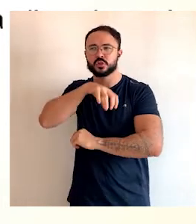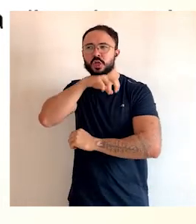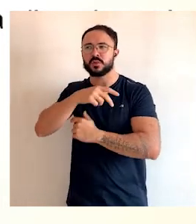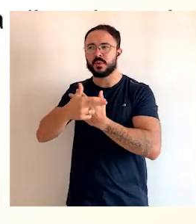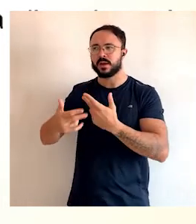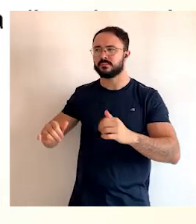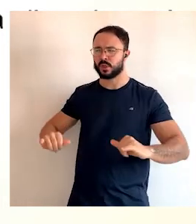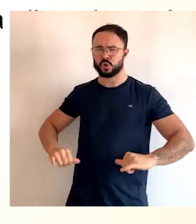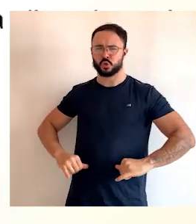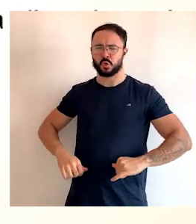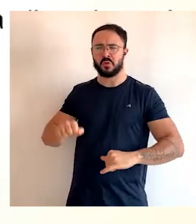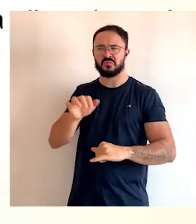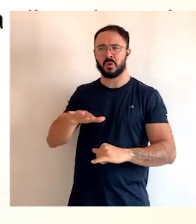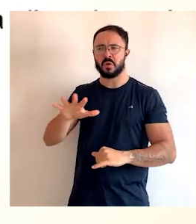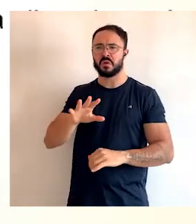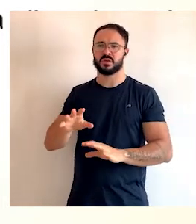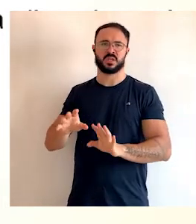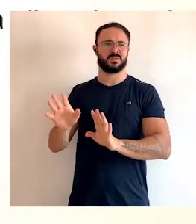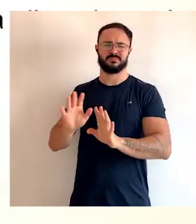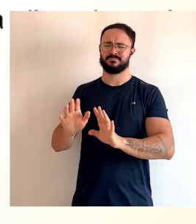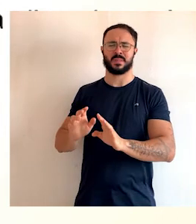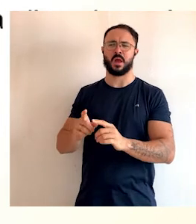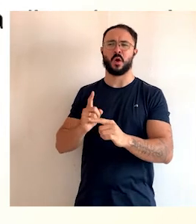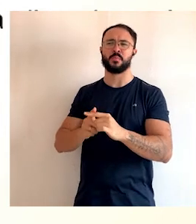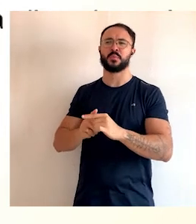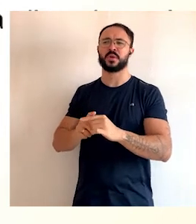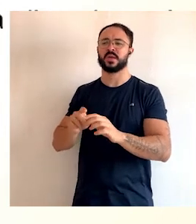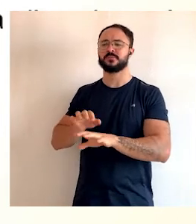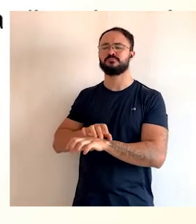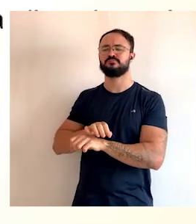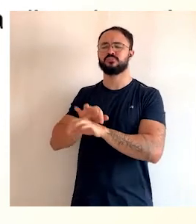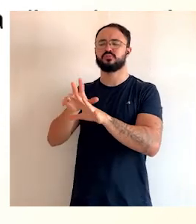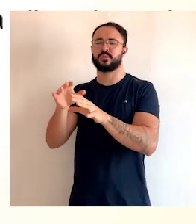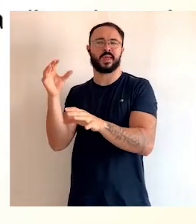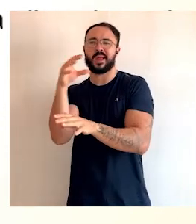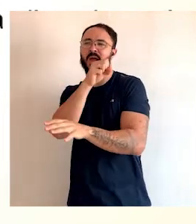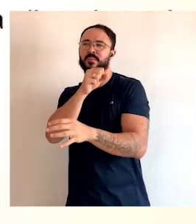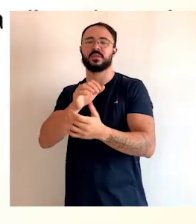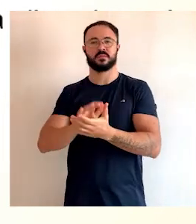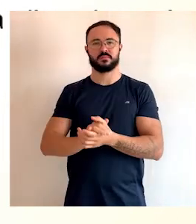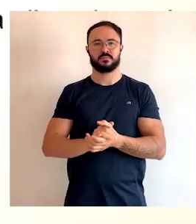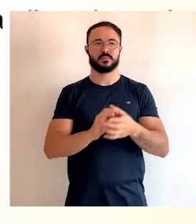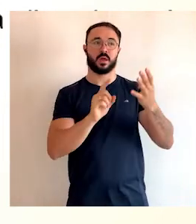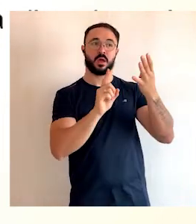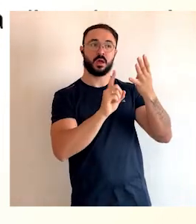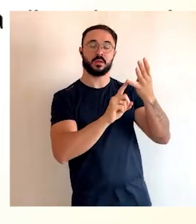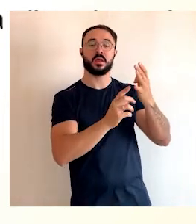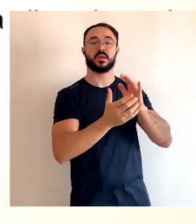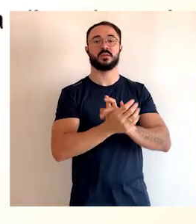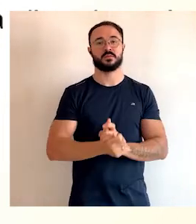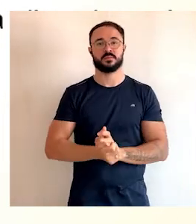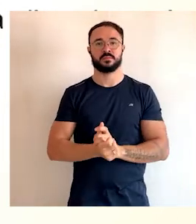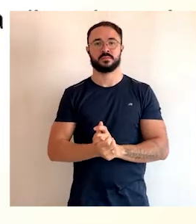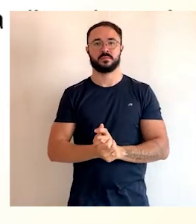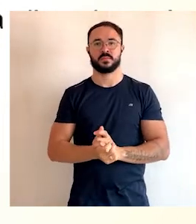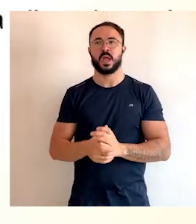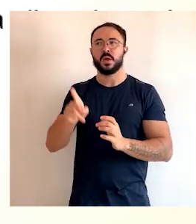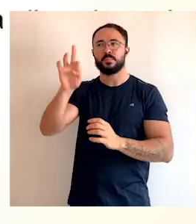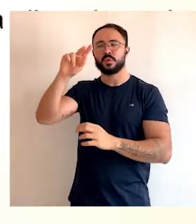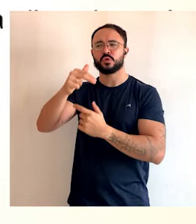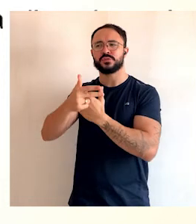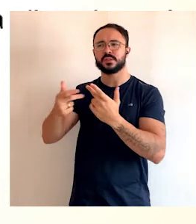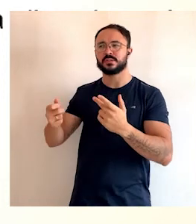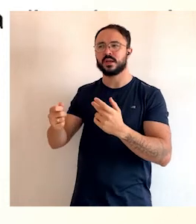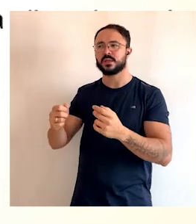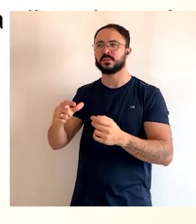local, visto que a reprodução ocorre com rapidez. D. A biodiversidade é o conceito que abrange todas as formas de vida